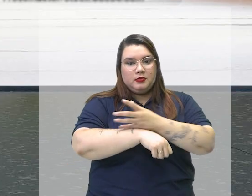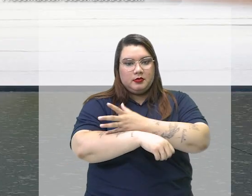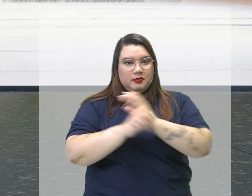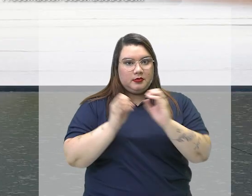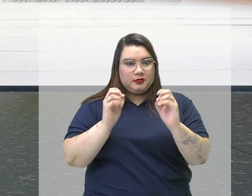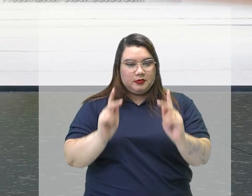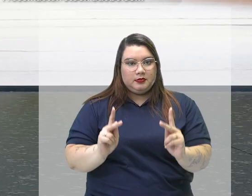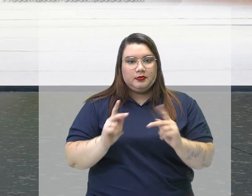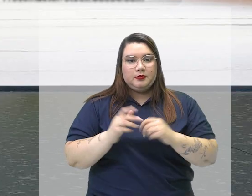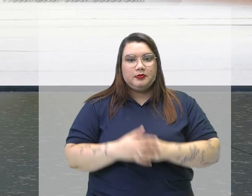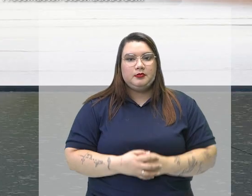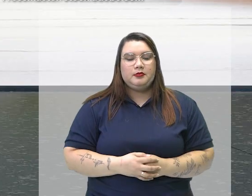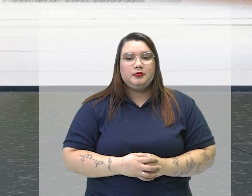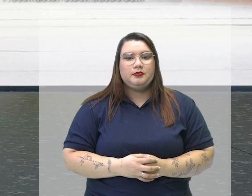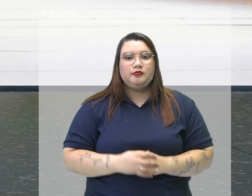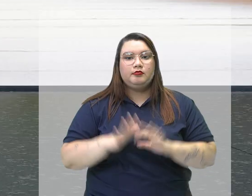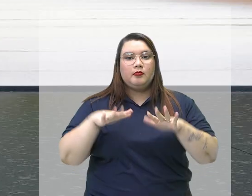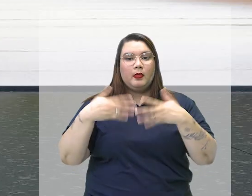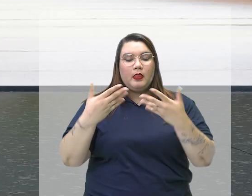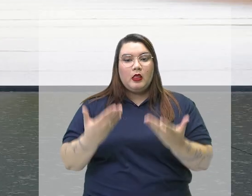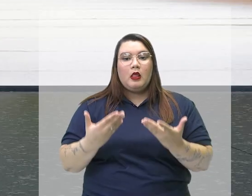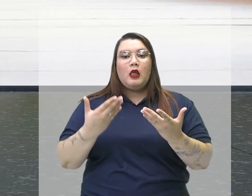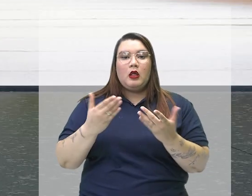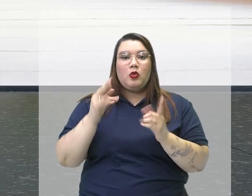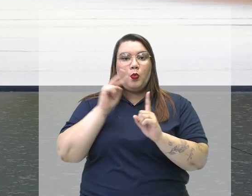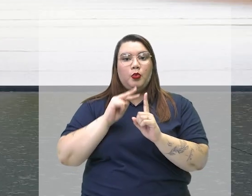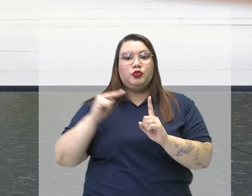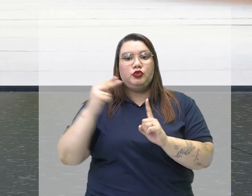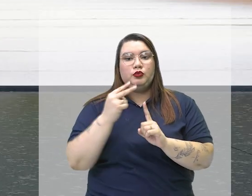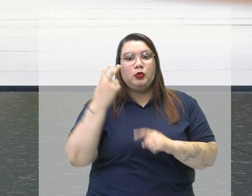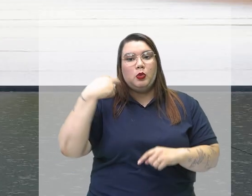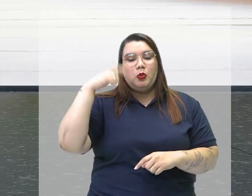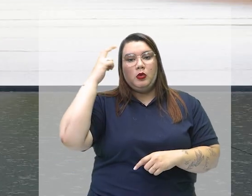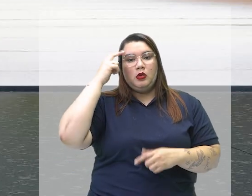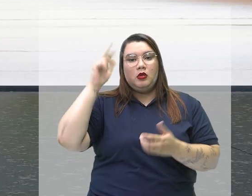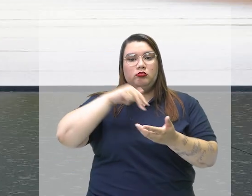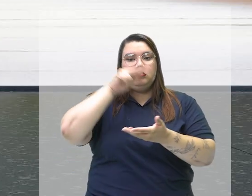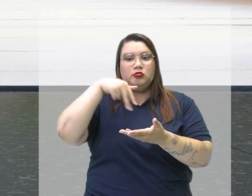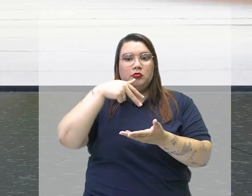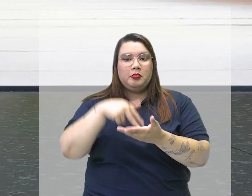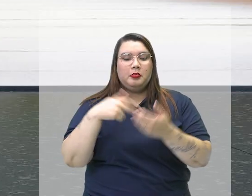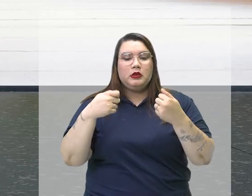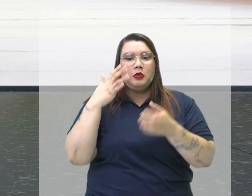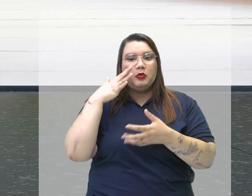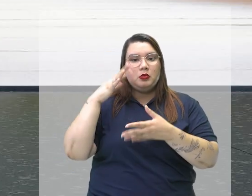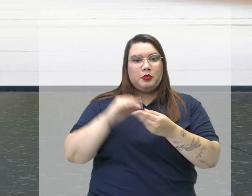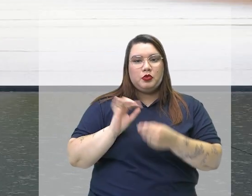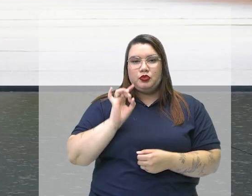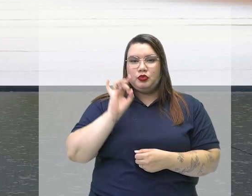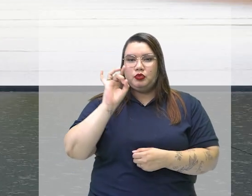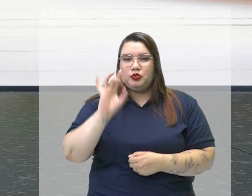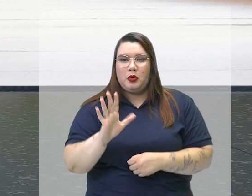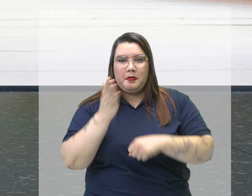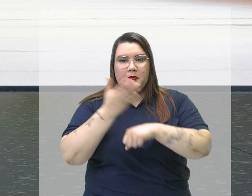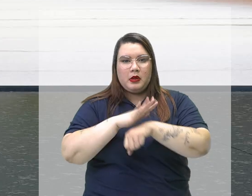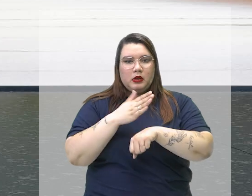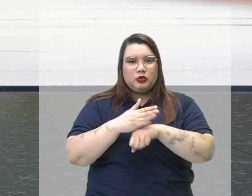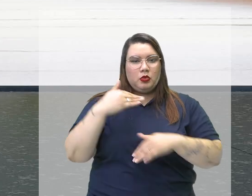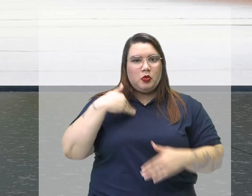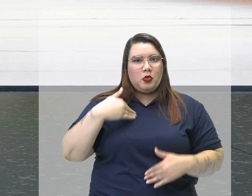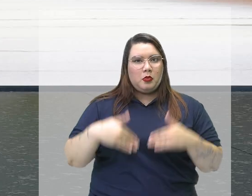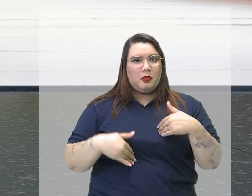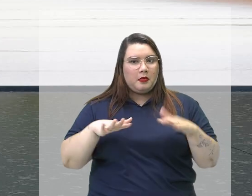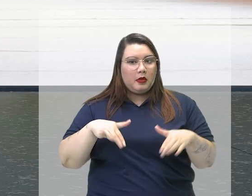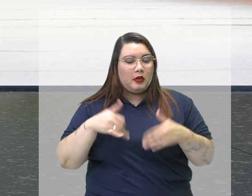nesse momento, tá bom? Prosseguindo, na perspectiva cultural, a ginástica deve ser compreendida não apenas como